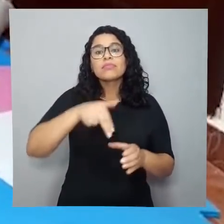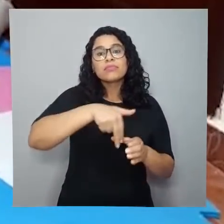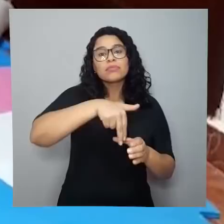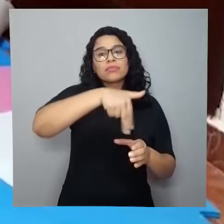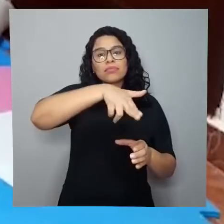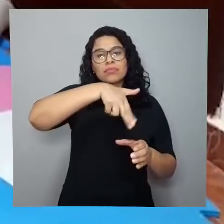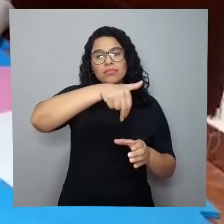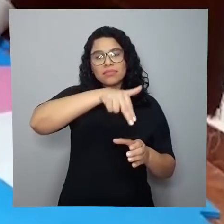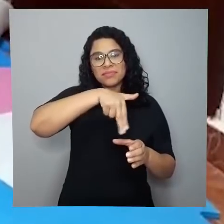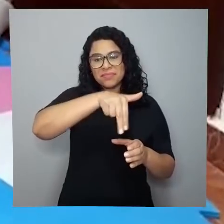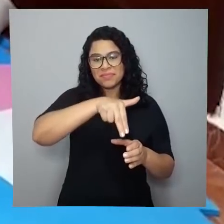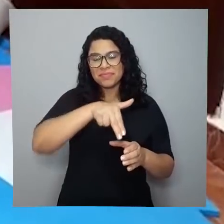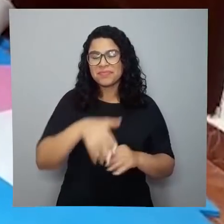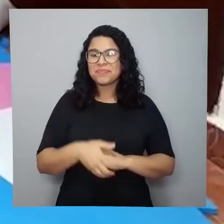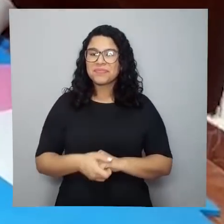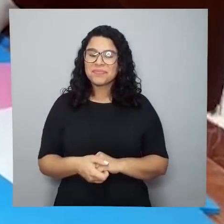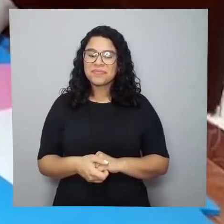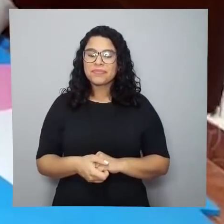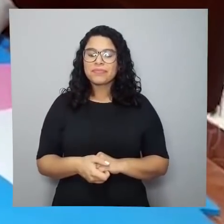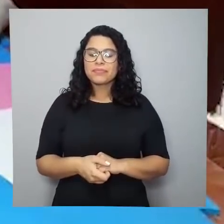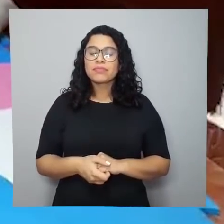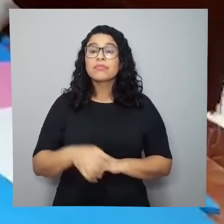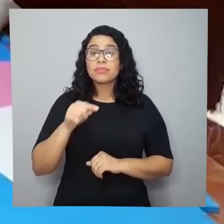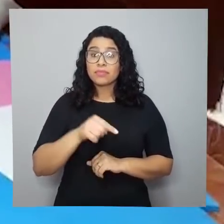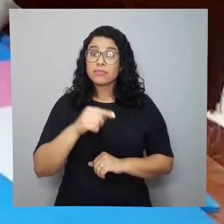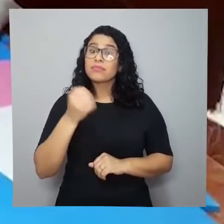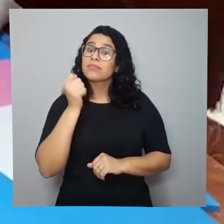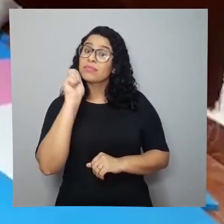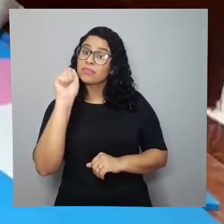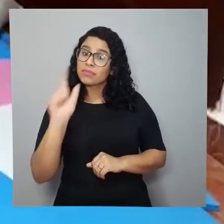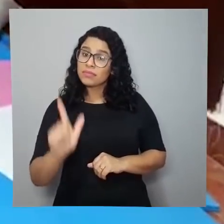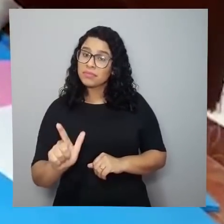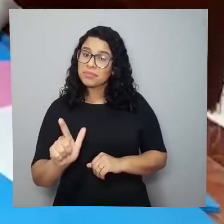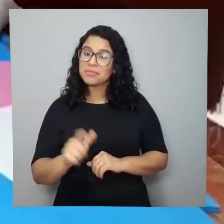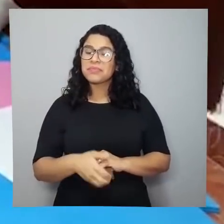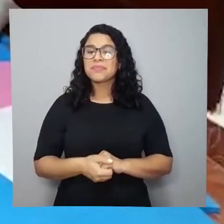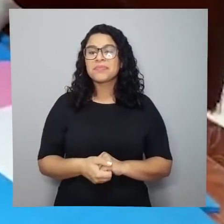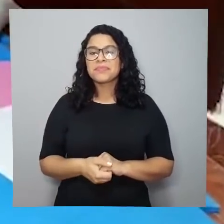tinta guache. Olha, essa daqui é azul,